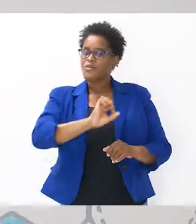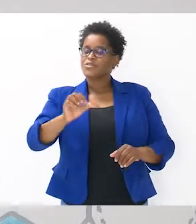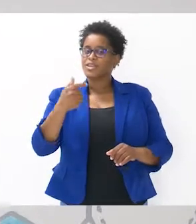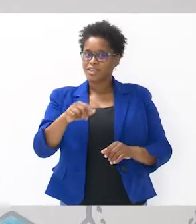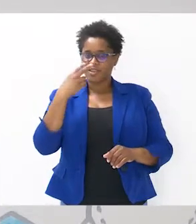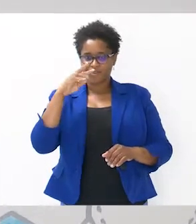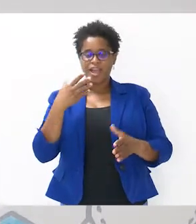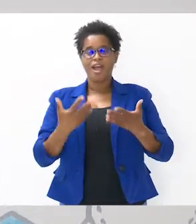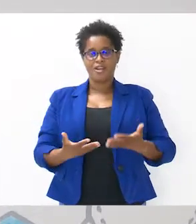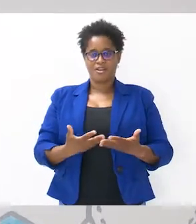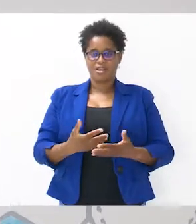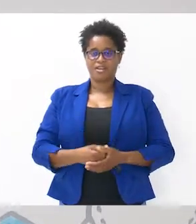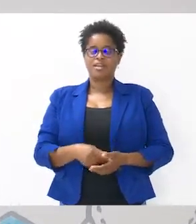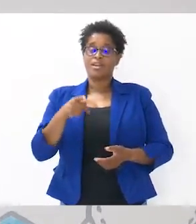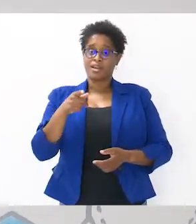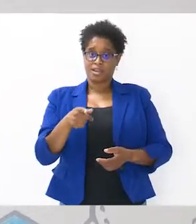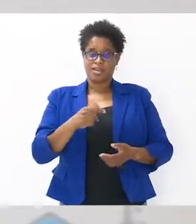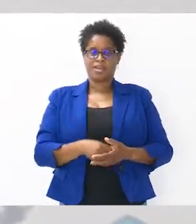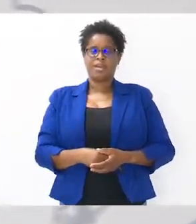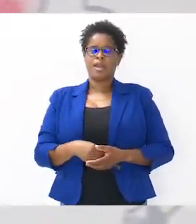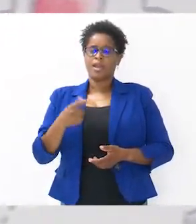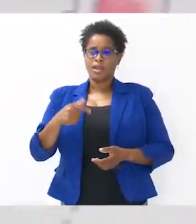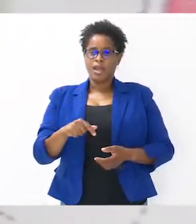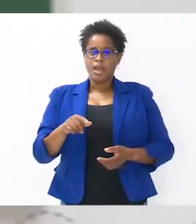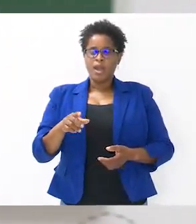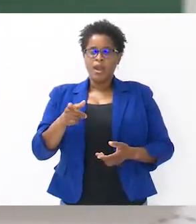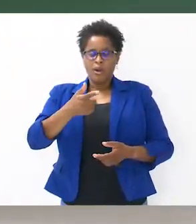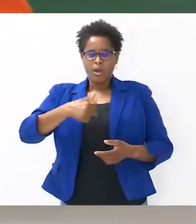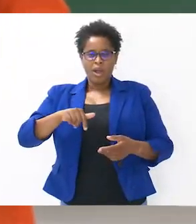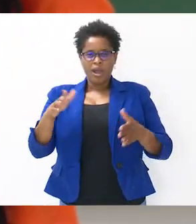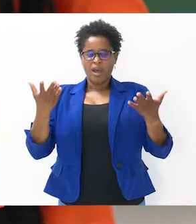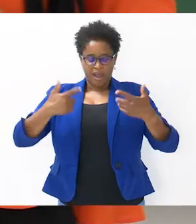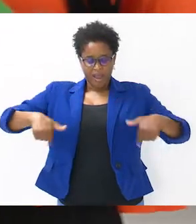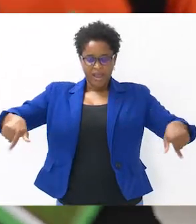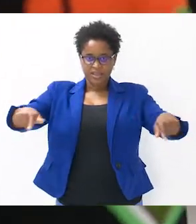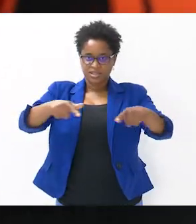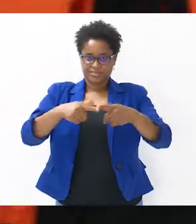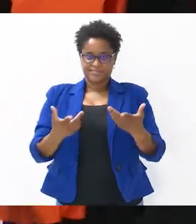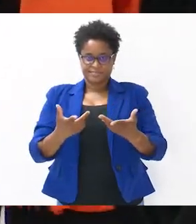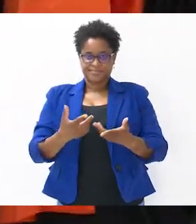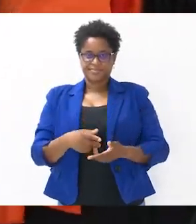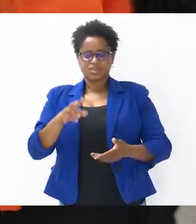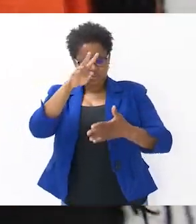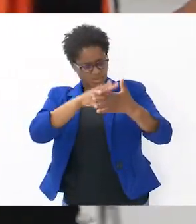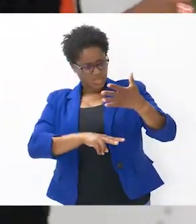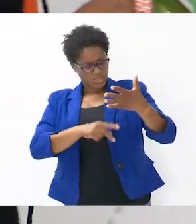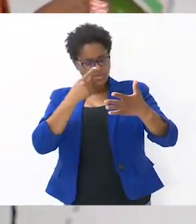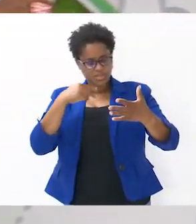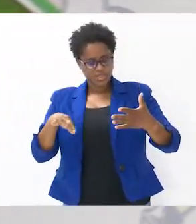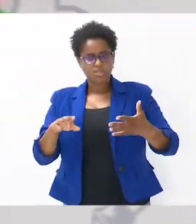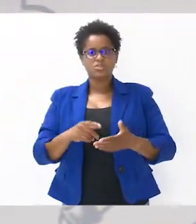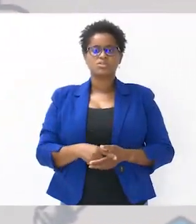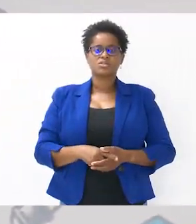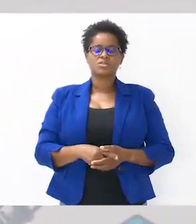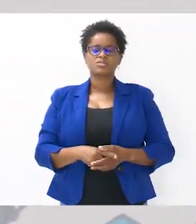ver agora. Aqui temos o nosso cenário. Bem, no texto vimos que o cenário é a fachada